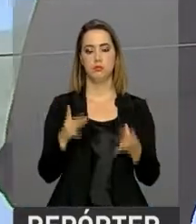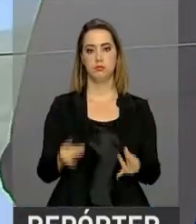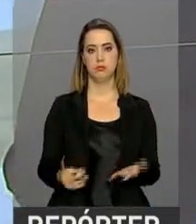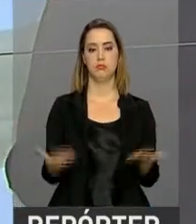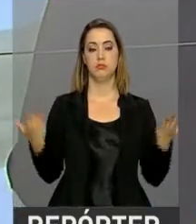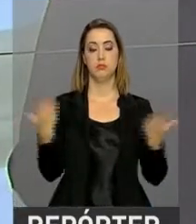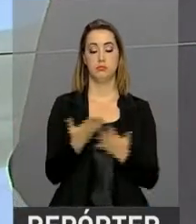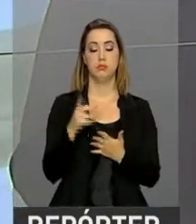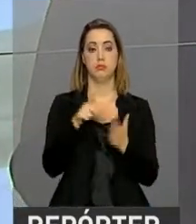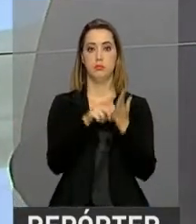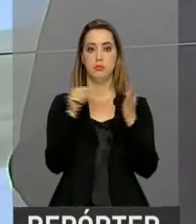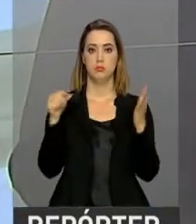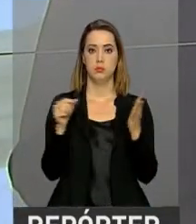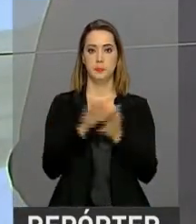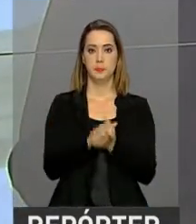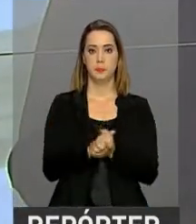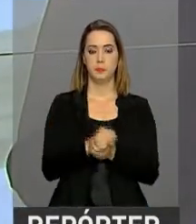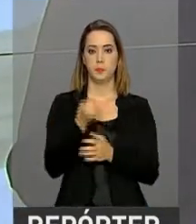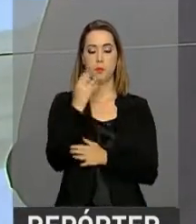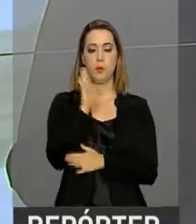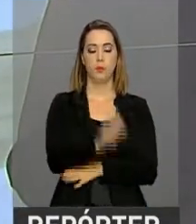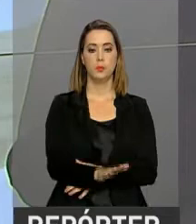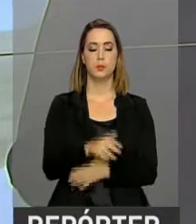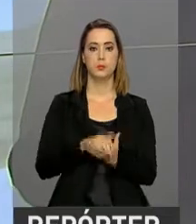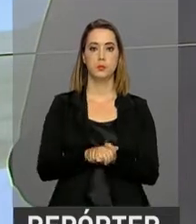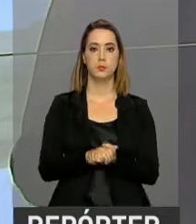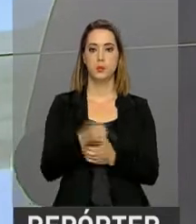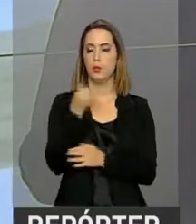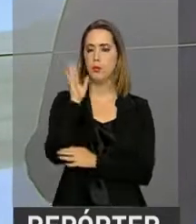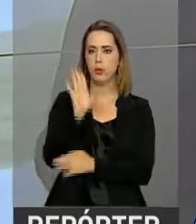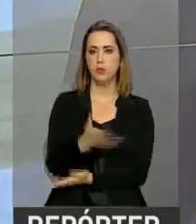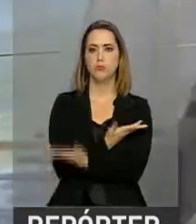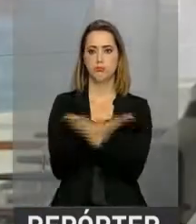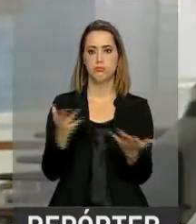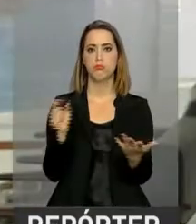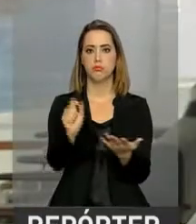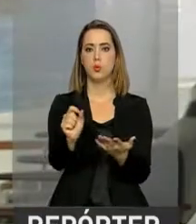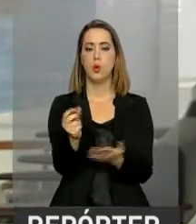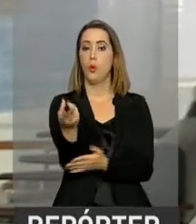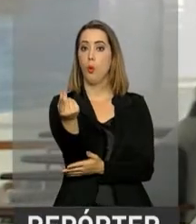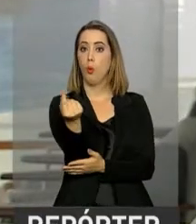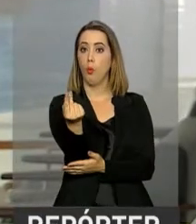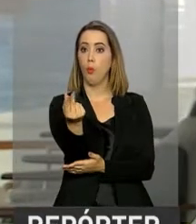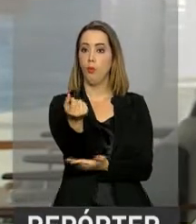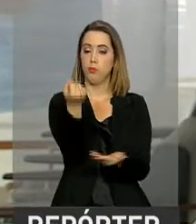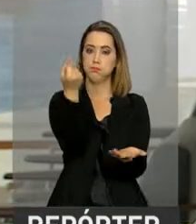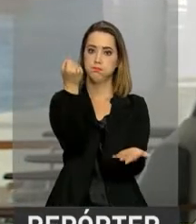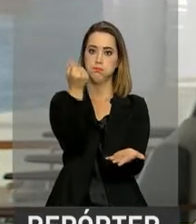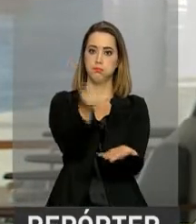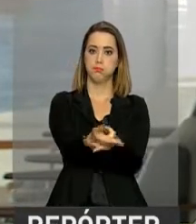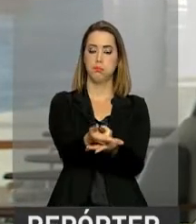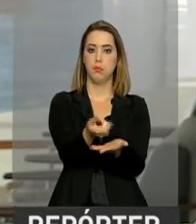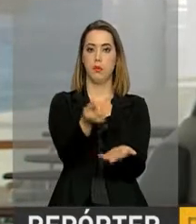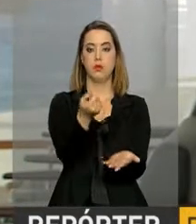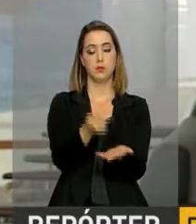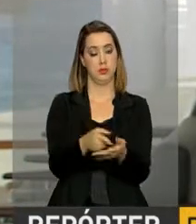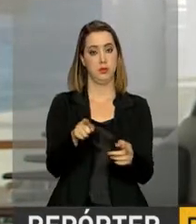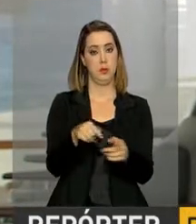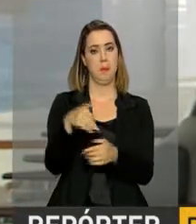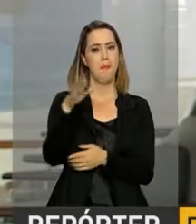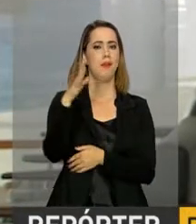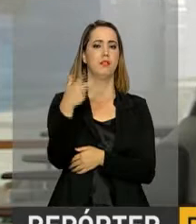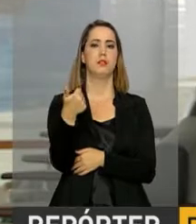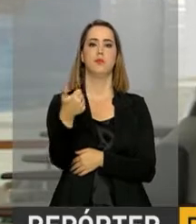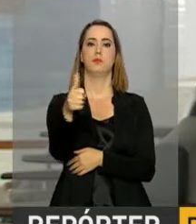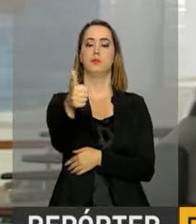gente ao vivo do Palácio do Planalto. Boa tarde, Paulo. Boa tarde, Zé Luiz. O valor exato é justamente esse, mais de